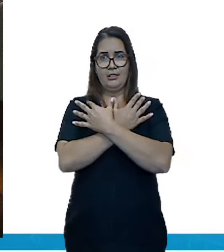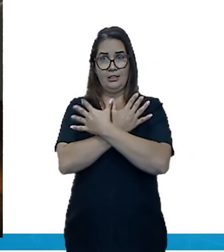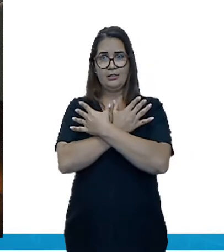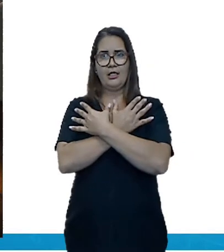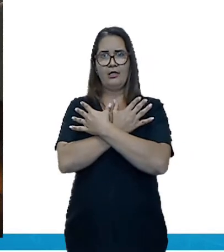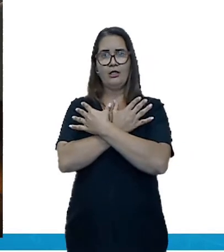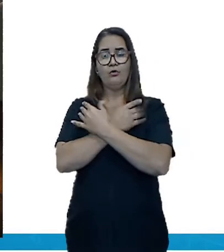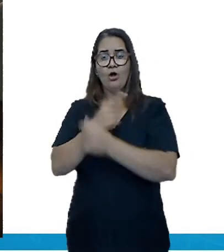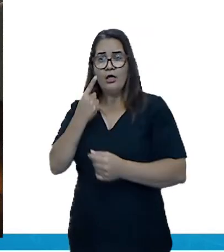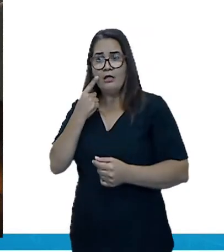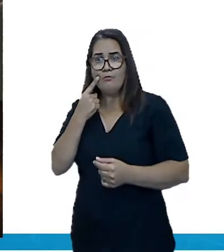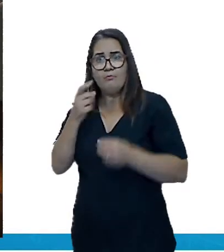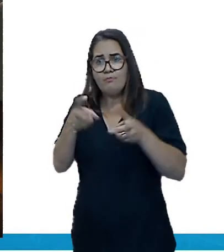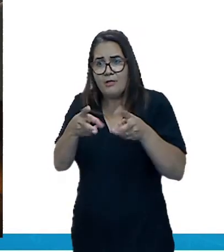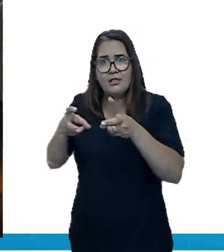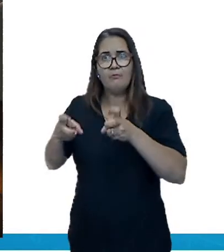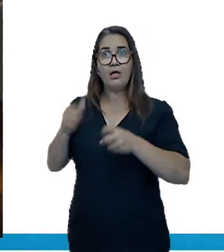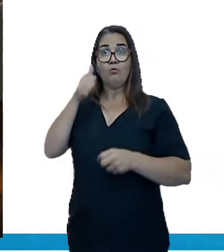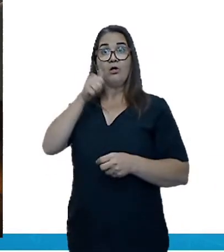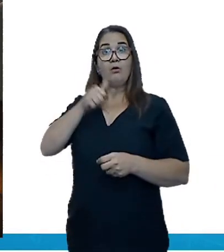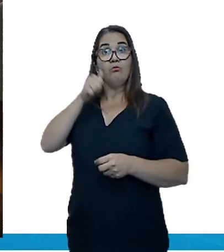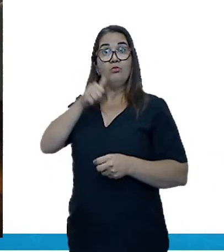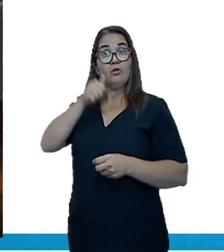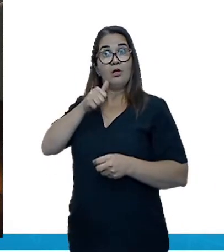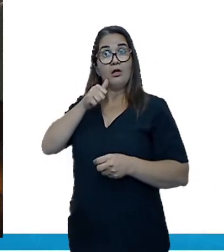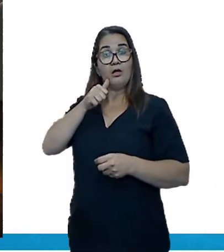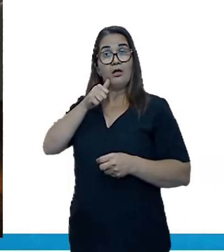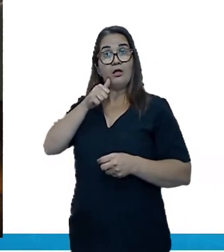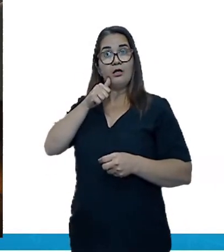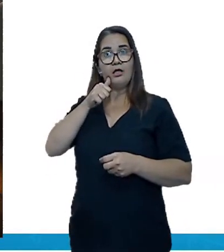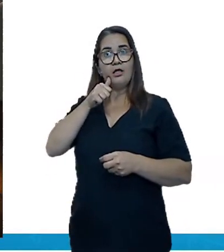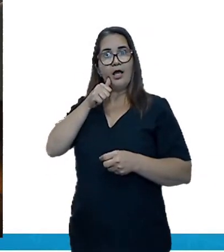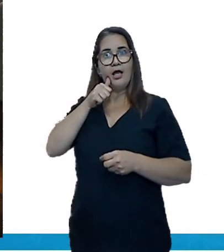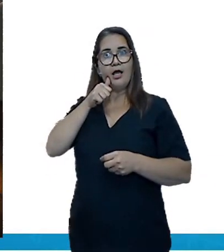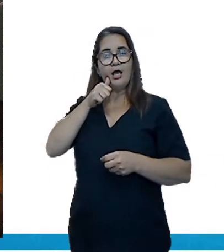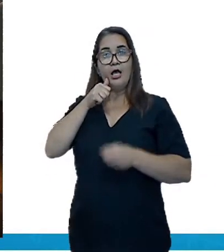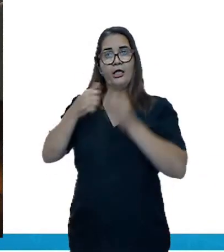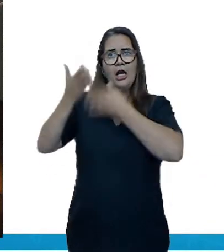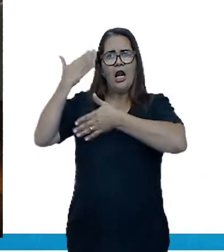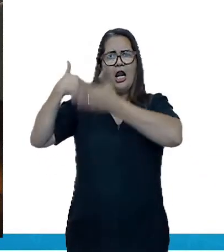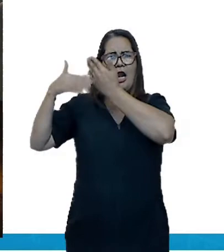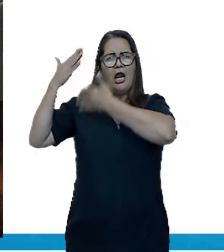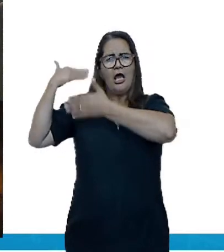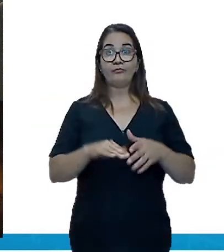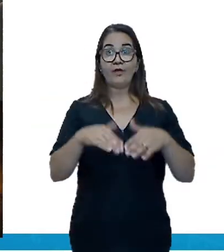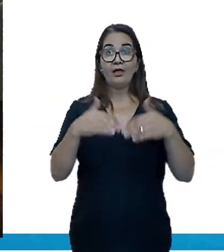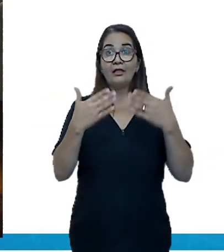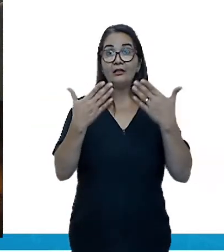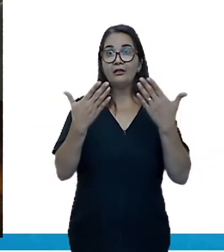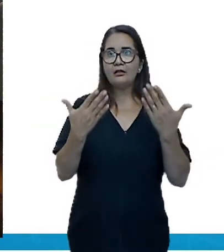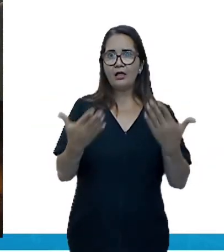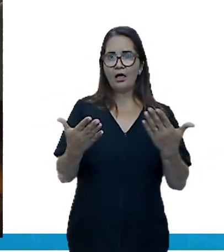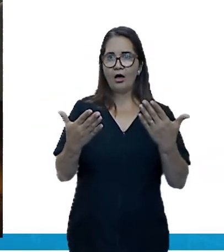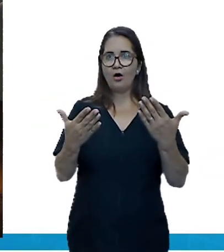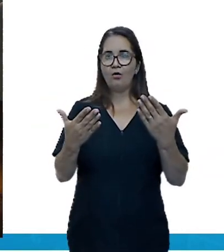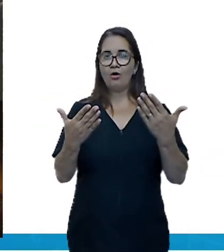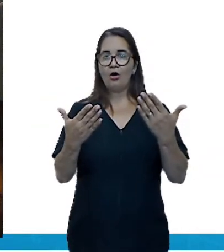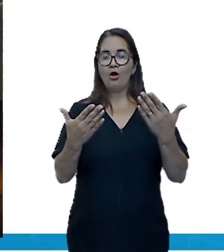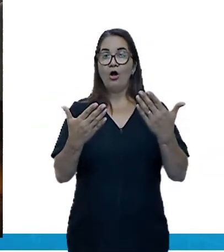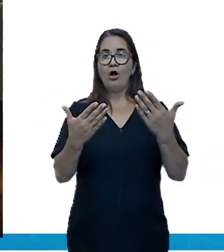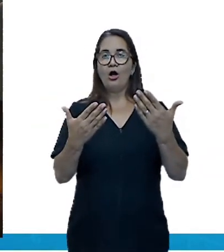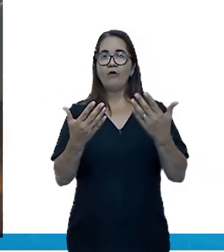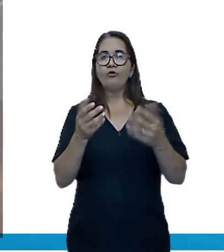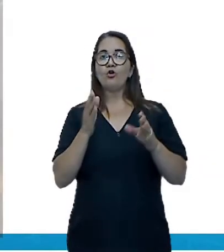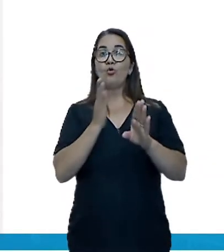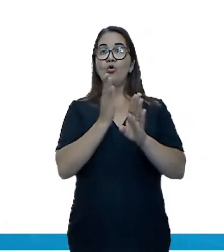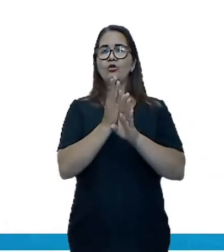Etiópia um outro esqueleto de 400 mil anos mais velho que o de Lucy. A mesma espécie que ela